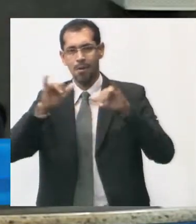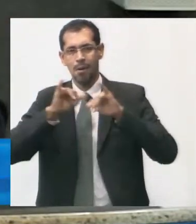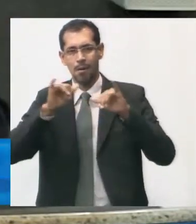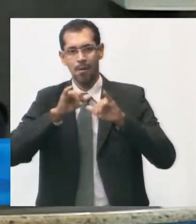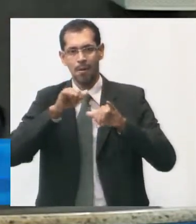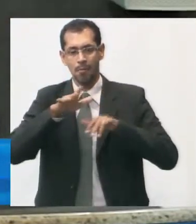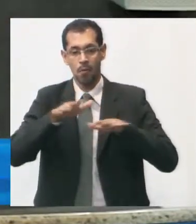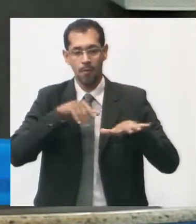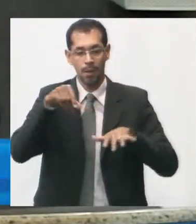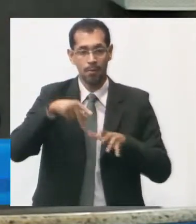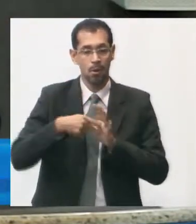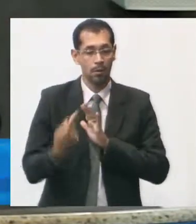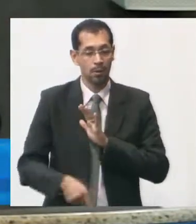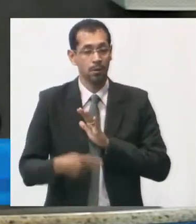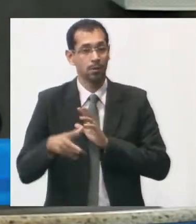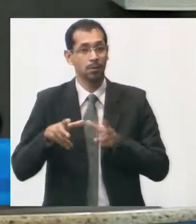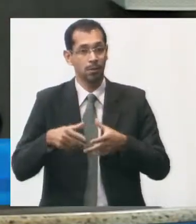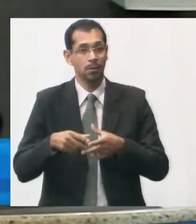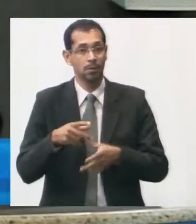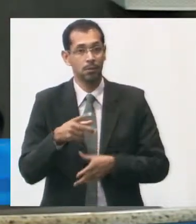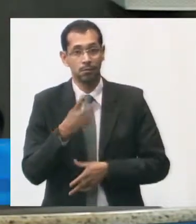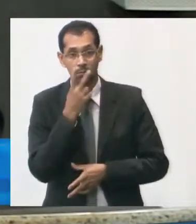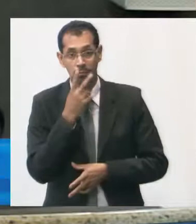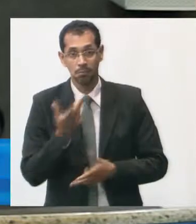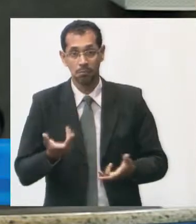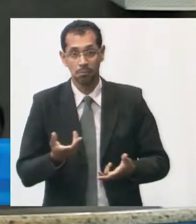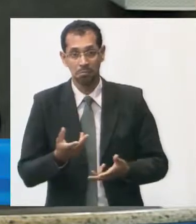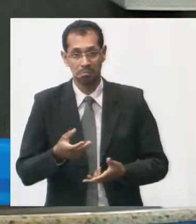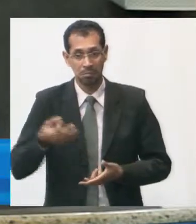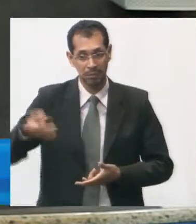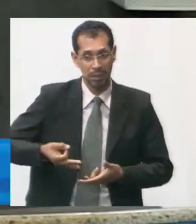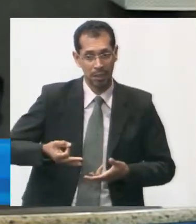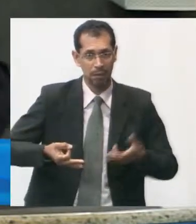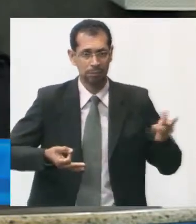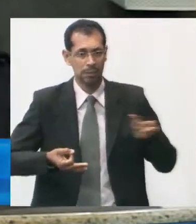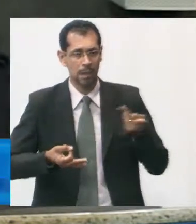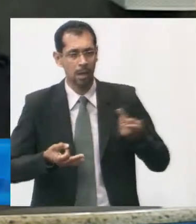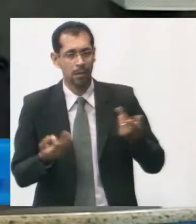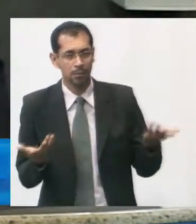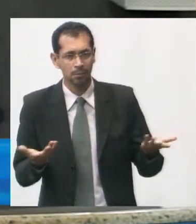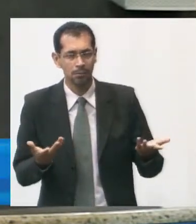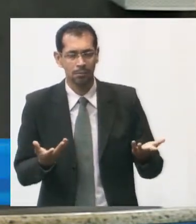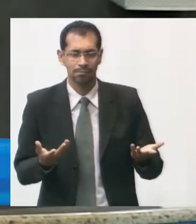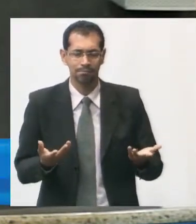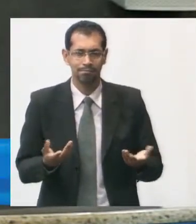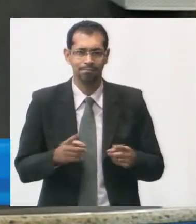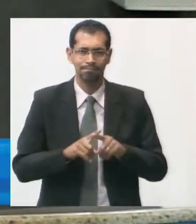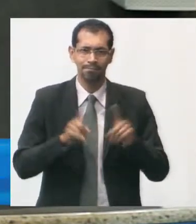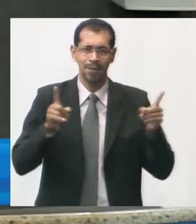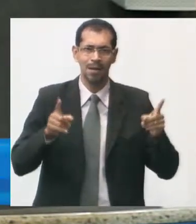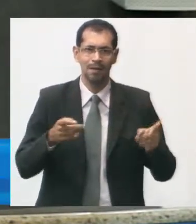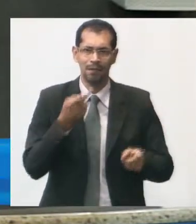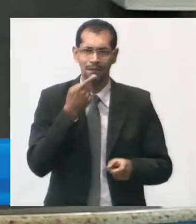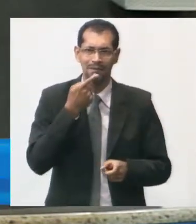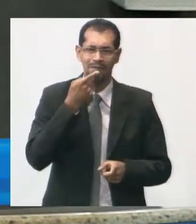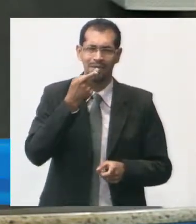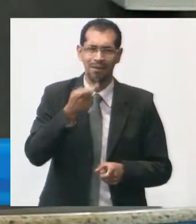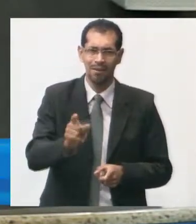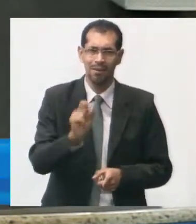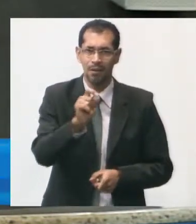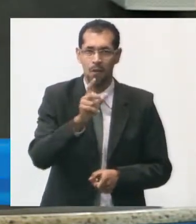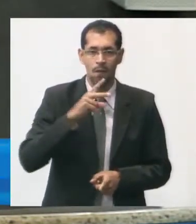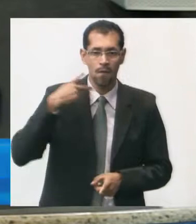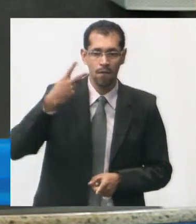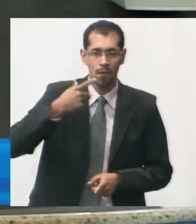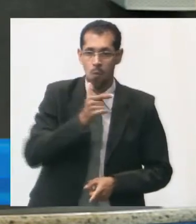Se está certo, se está errado. Agora, vim falar de vereador que está fazendo isso, que